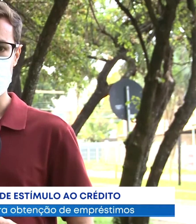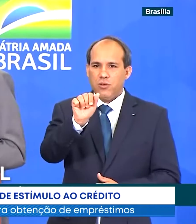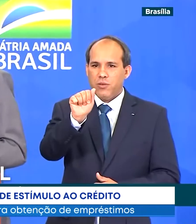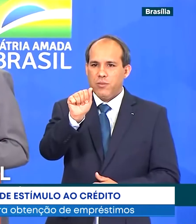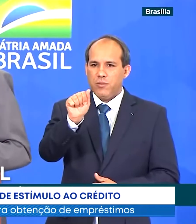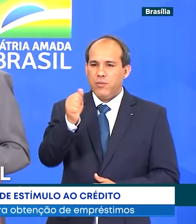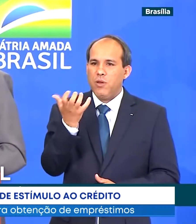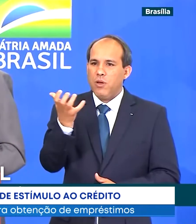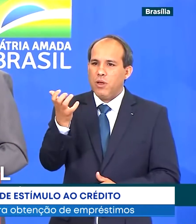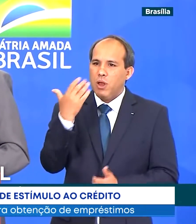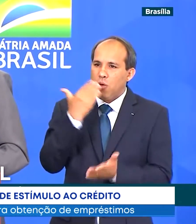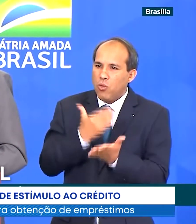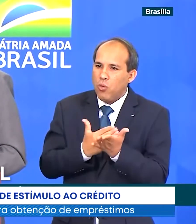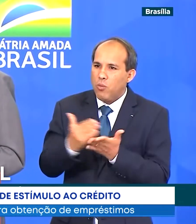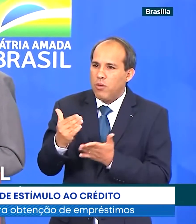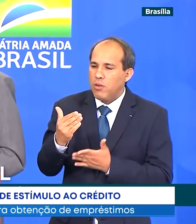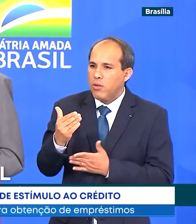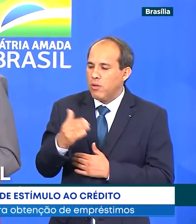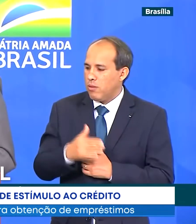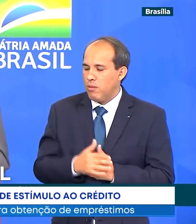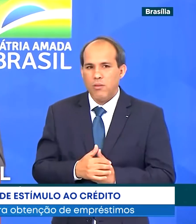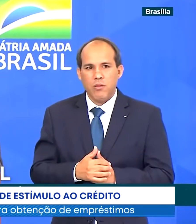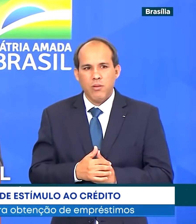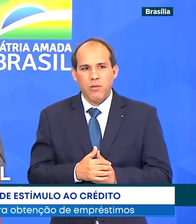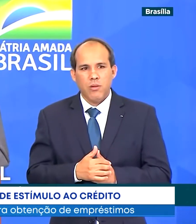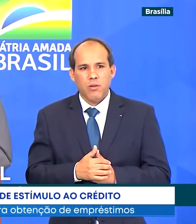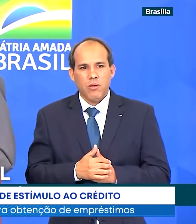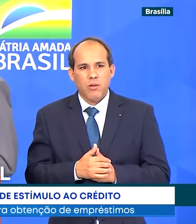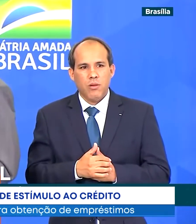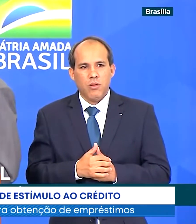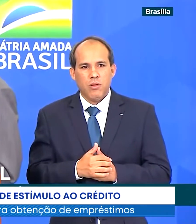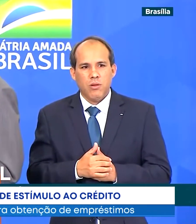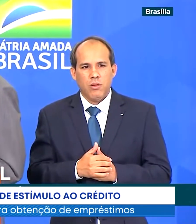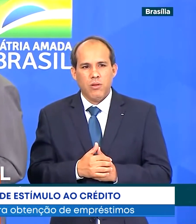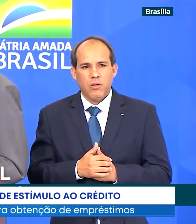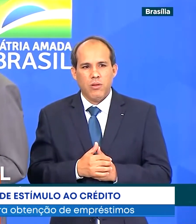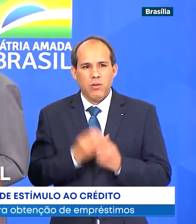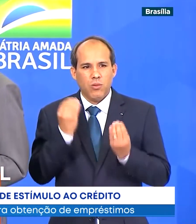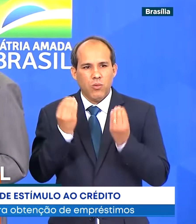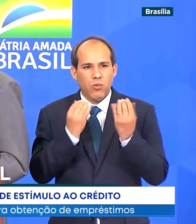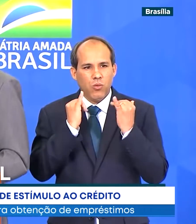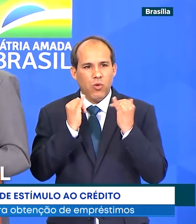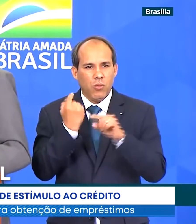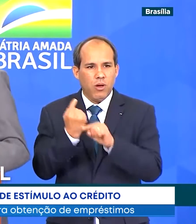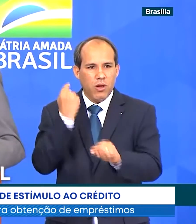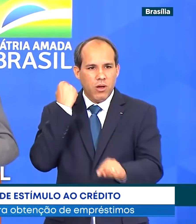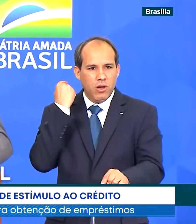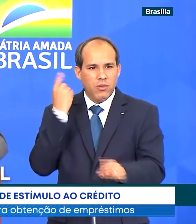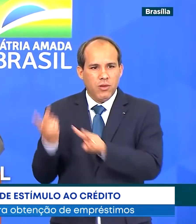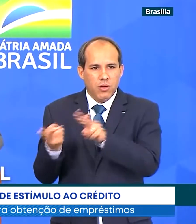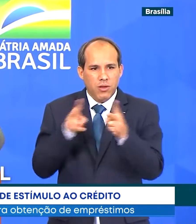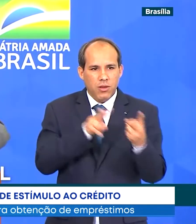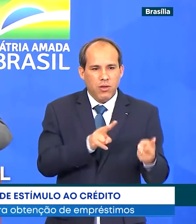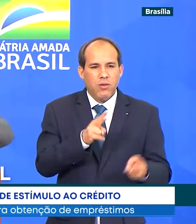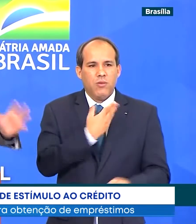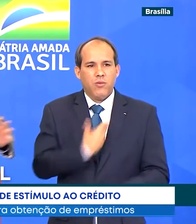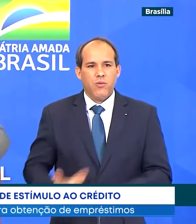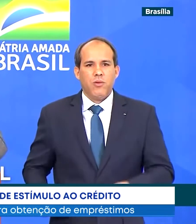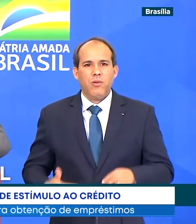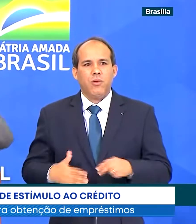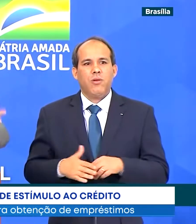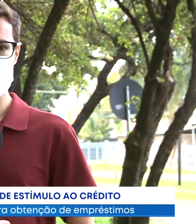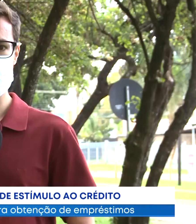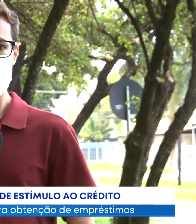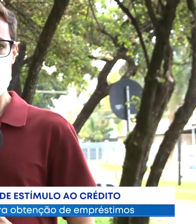crédito. Inclusive, no evento de hoje, o secretário de Política Econômica do governo afirmou que o novo mercado